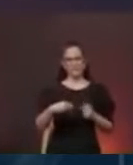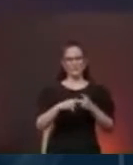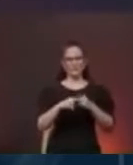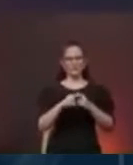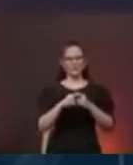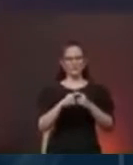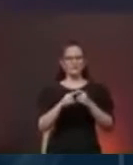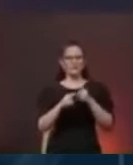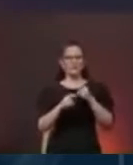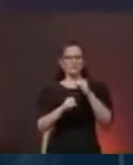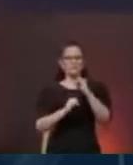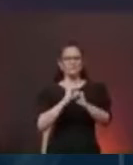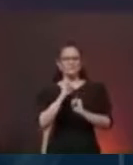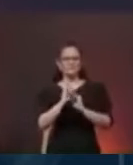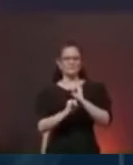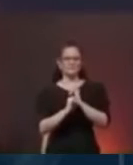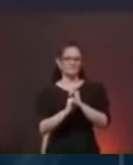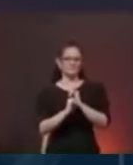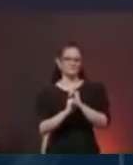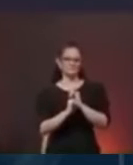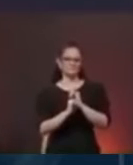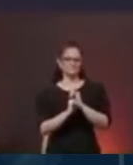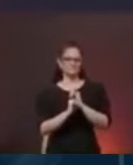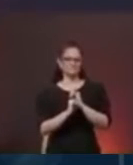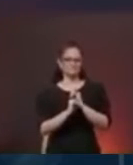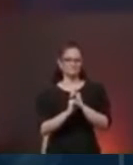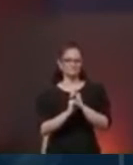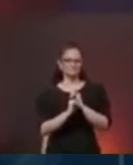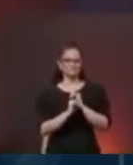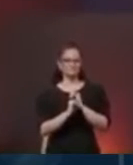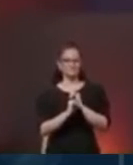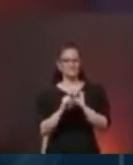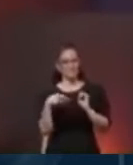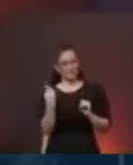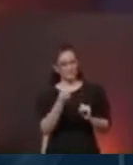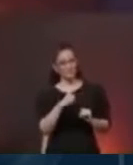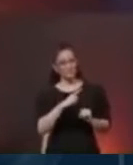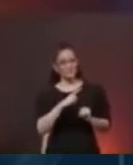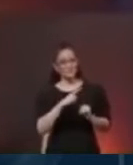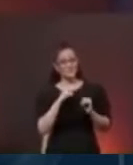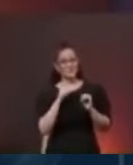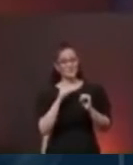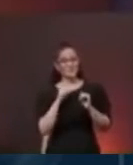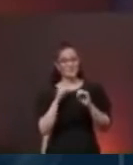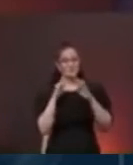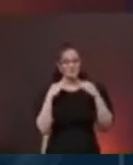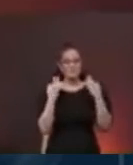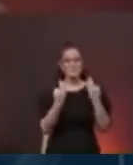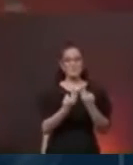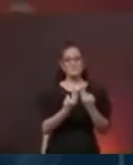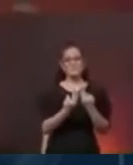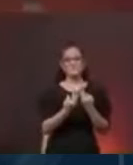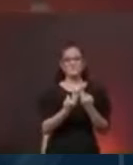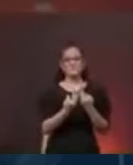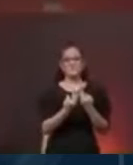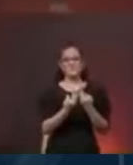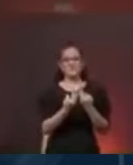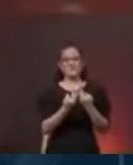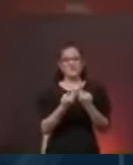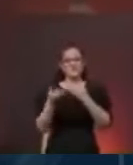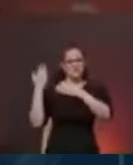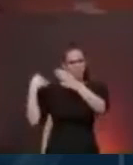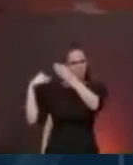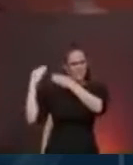Pare para pensar. Nós chegamos aqui, meu irmão, com a família, e não tinha. Você tinha carrinho de controle